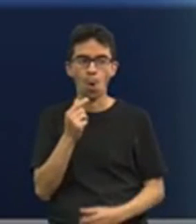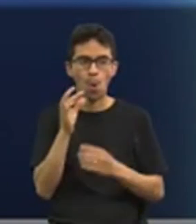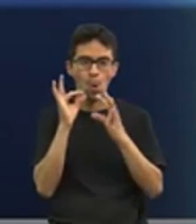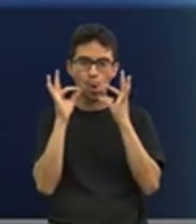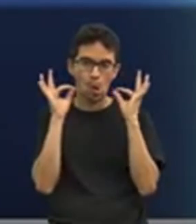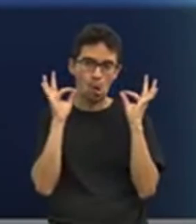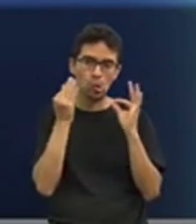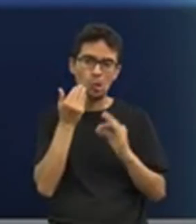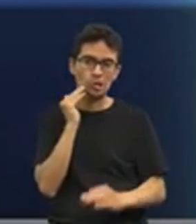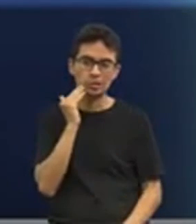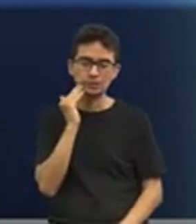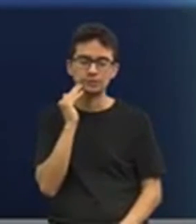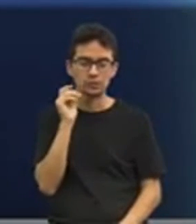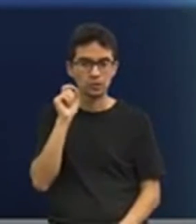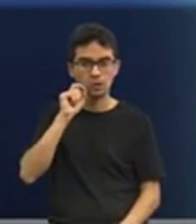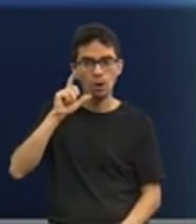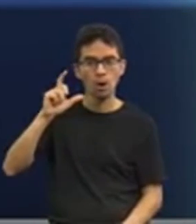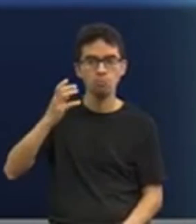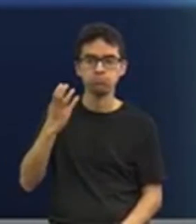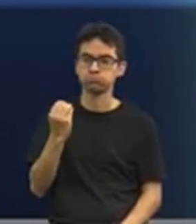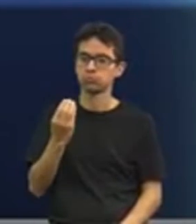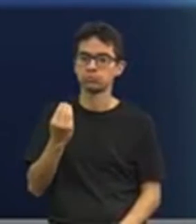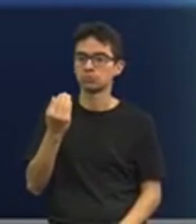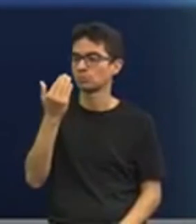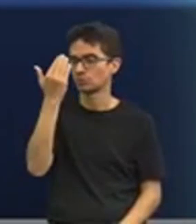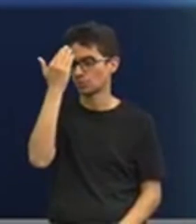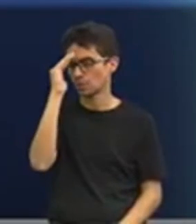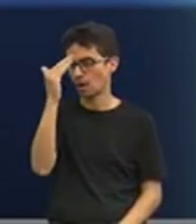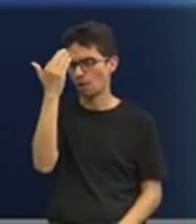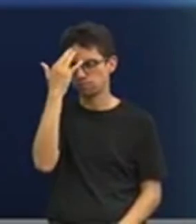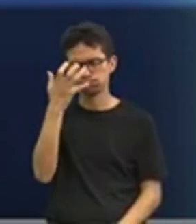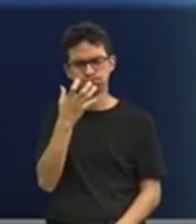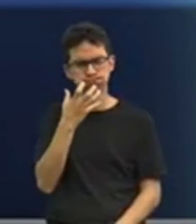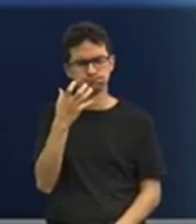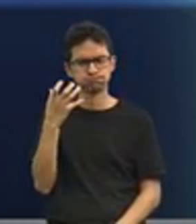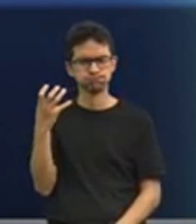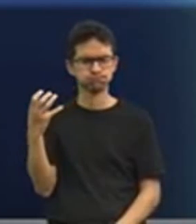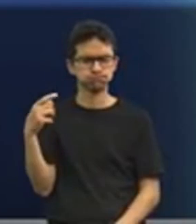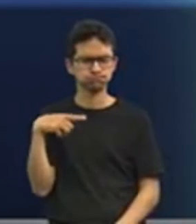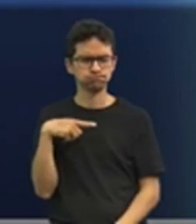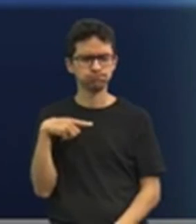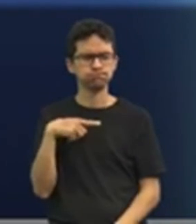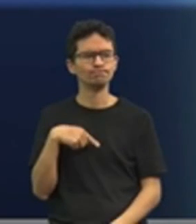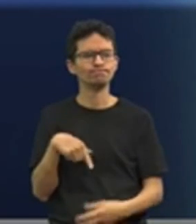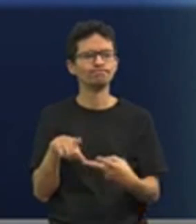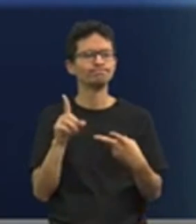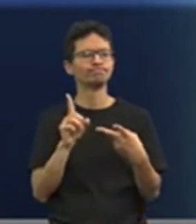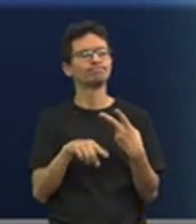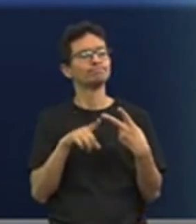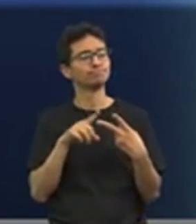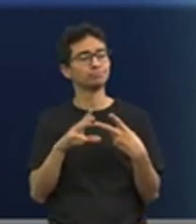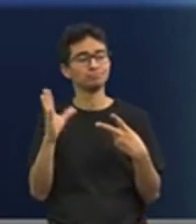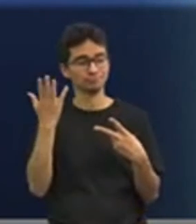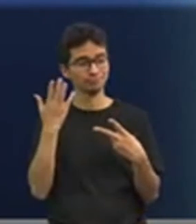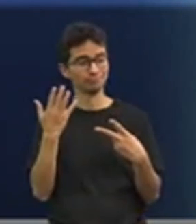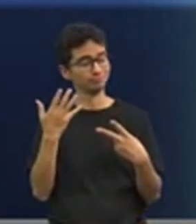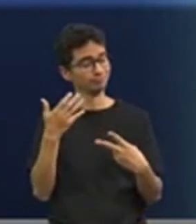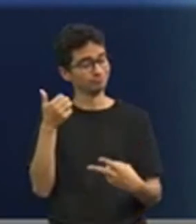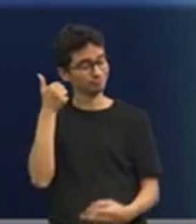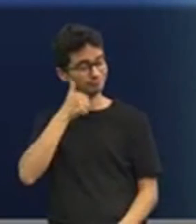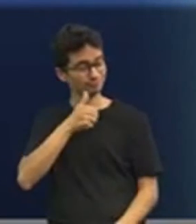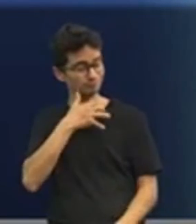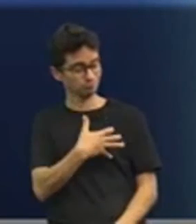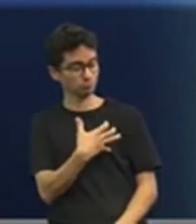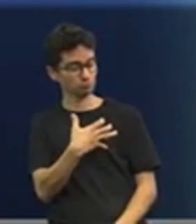estão deformados né pelo ISS São muito grande eles são muito deformados nós temos aqui o